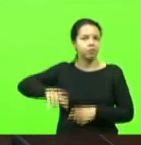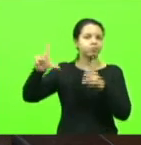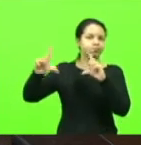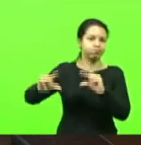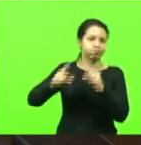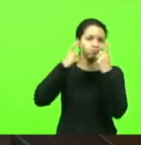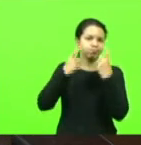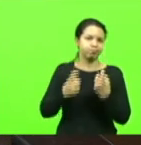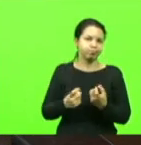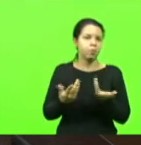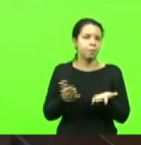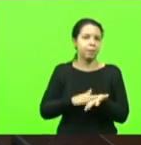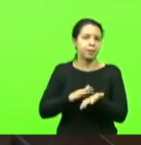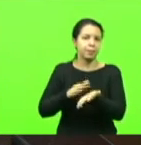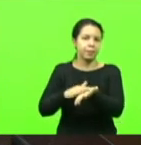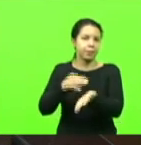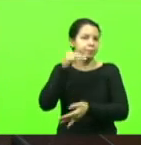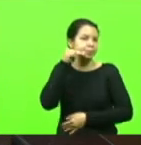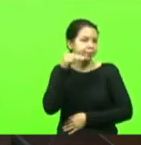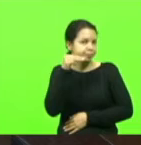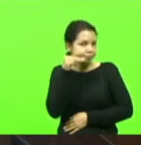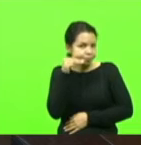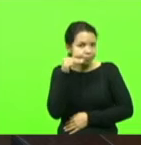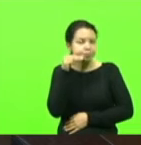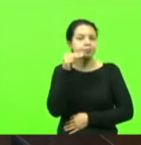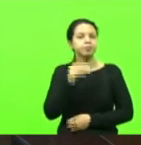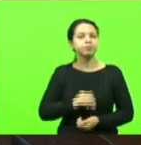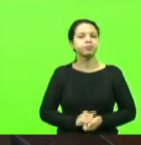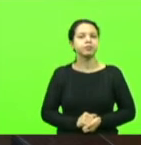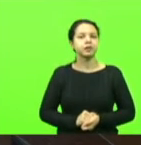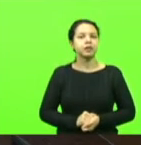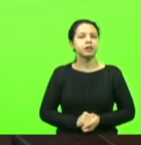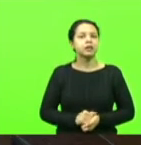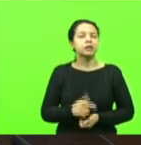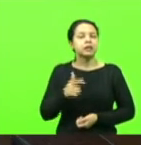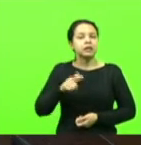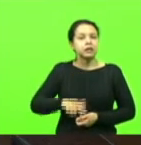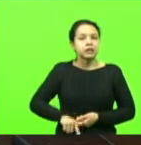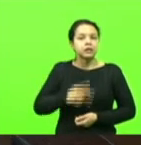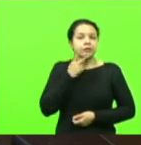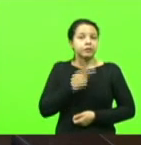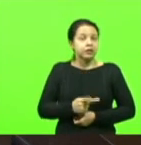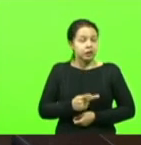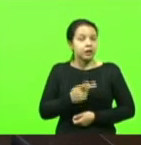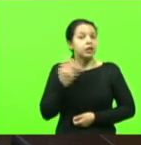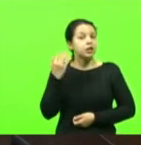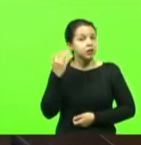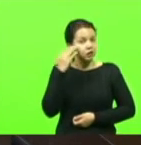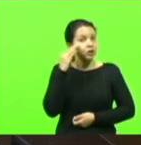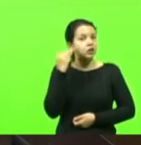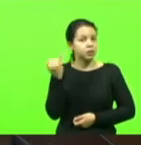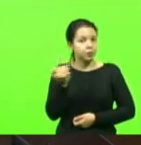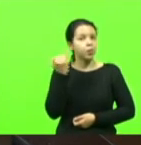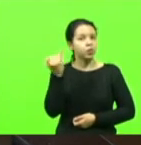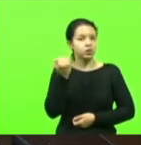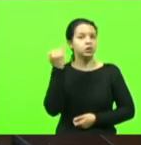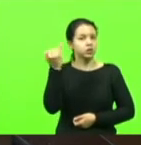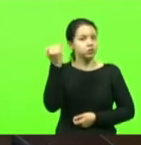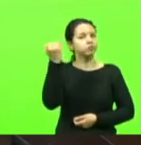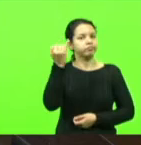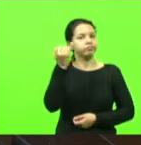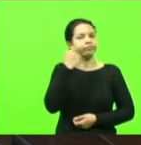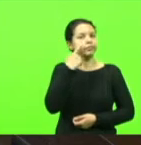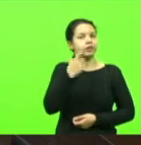deputada Marlene por esta iniciativa desse projeto e também dizer que ele entenda o que ele converge aí para o